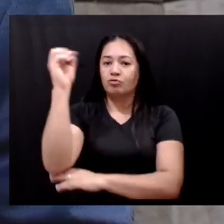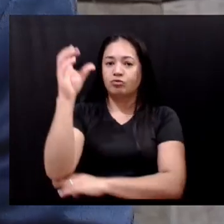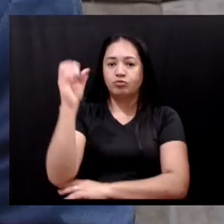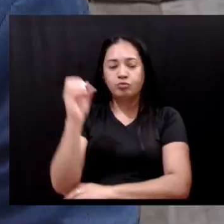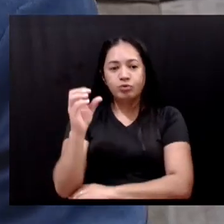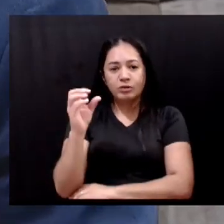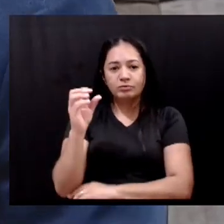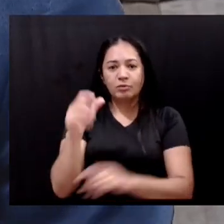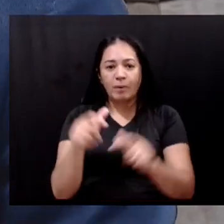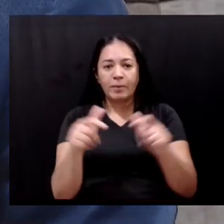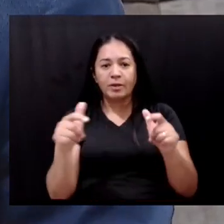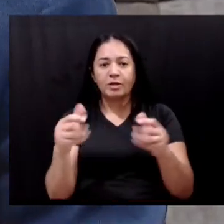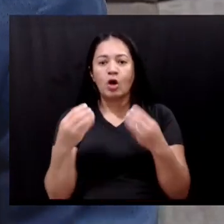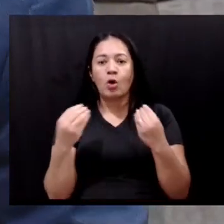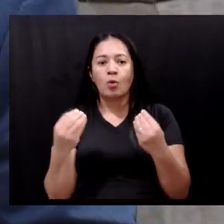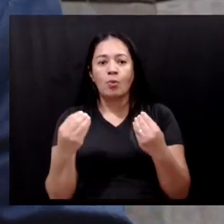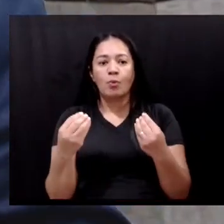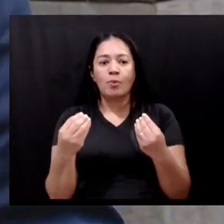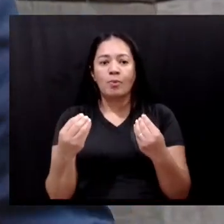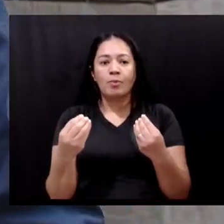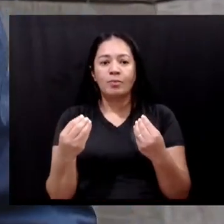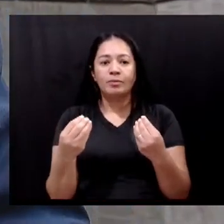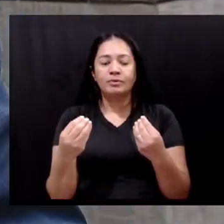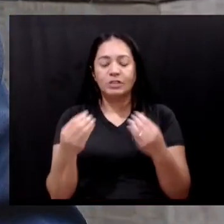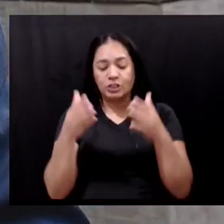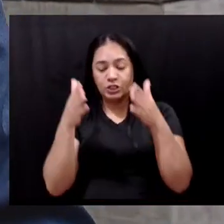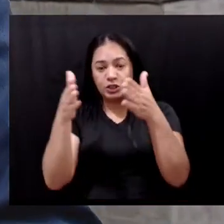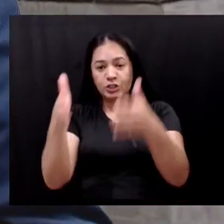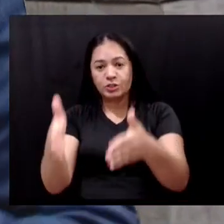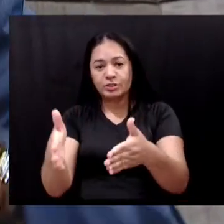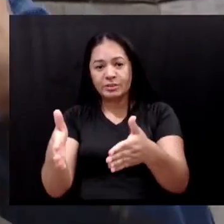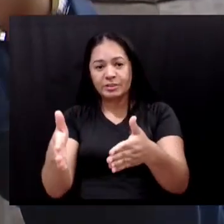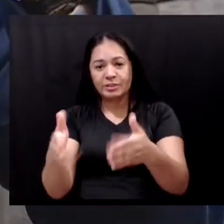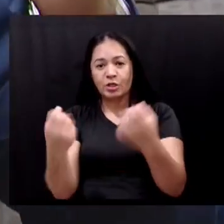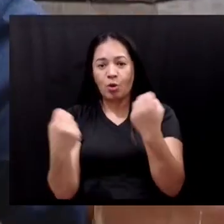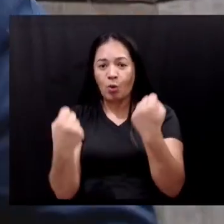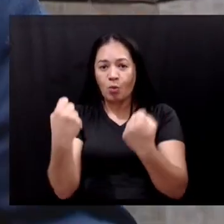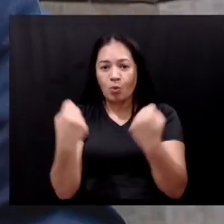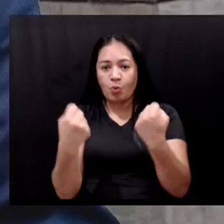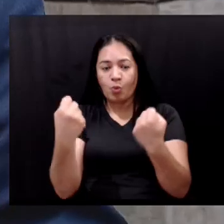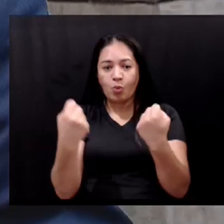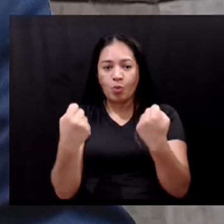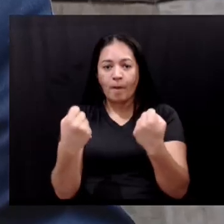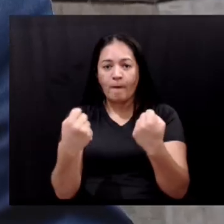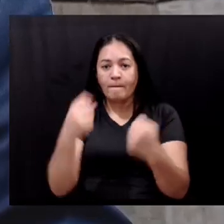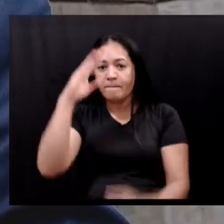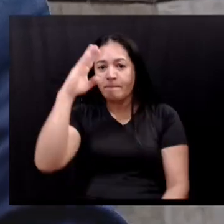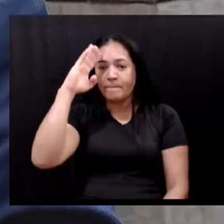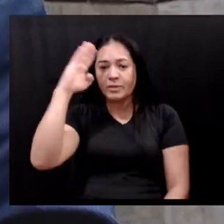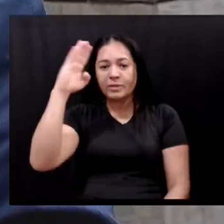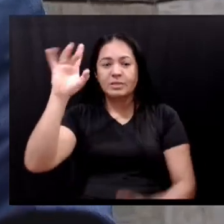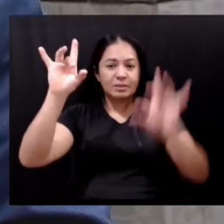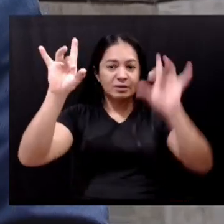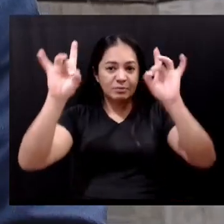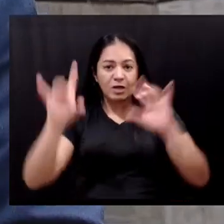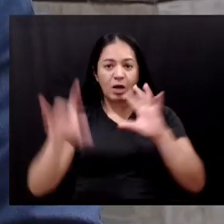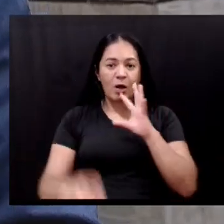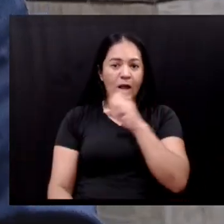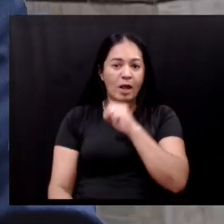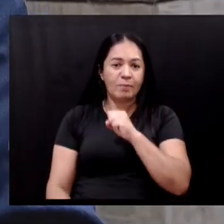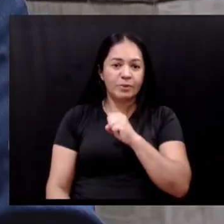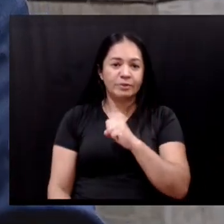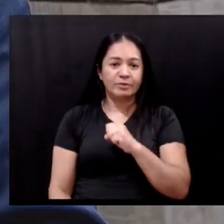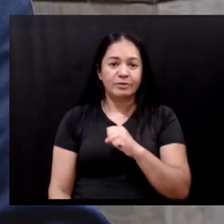aí a chegada desses carros especiais mais rápidos até o ponto aí que